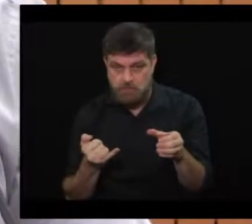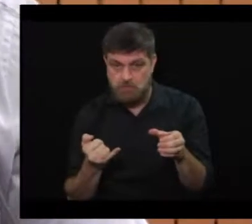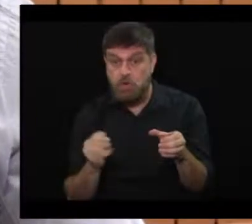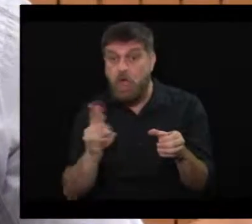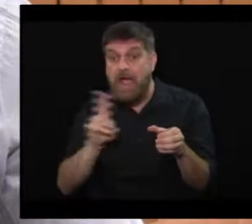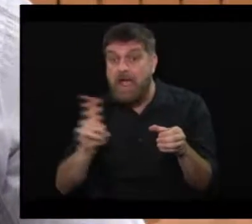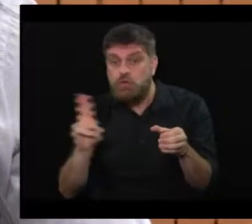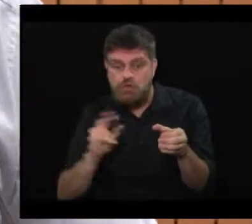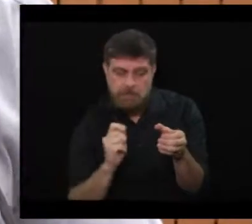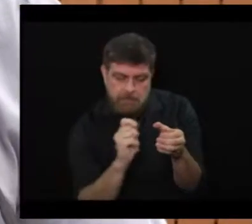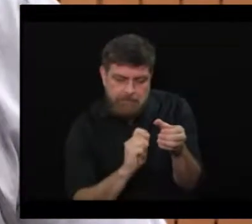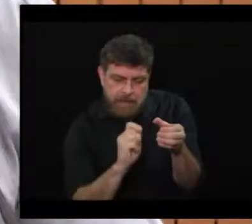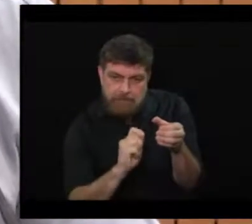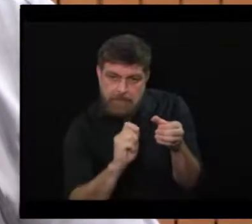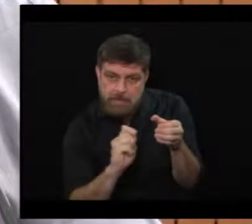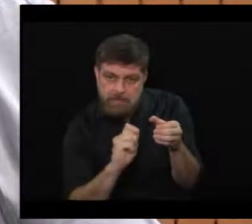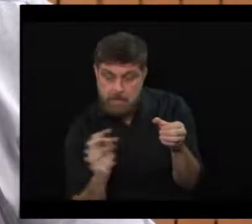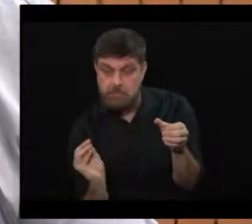copo anotava o nome.